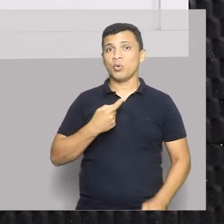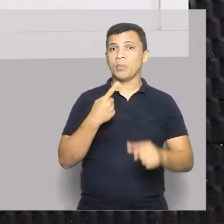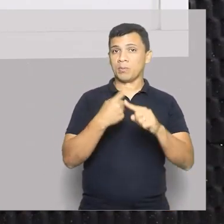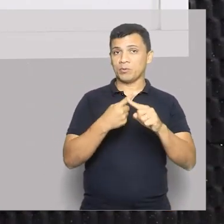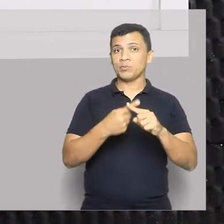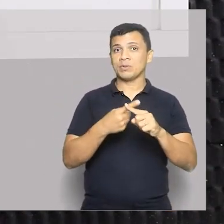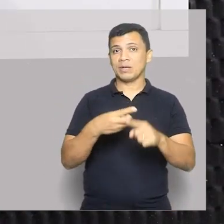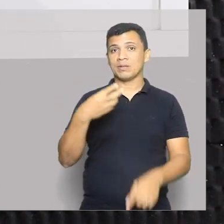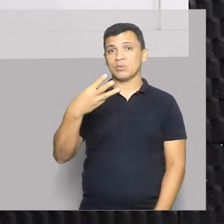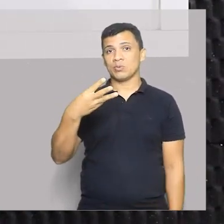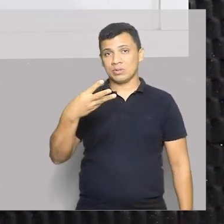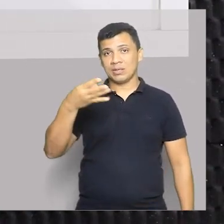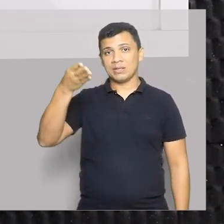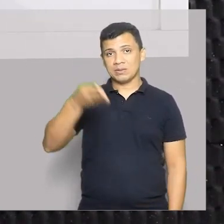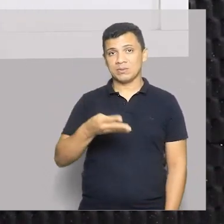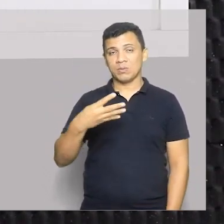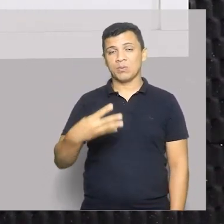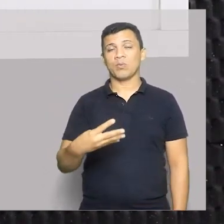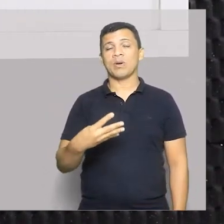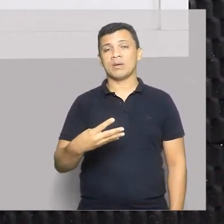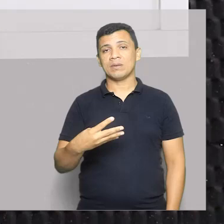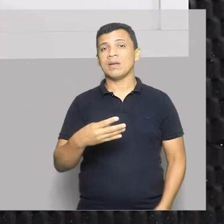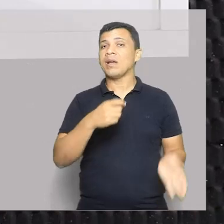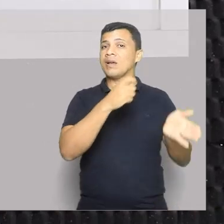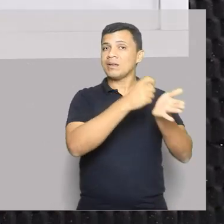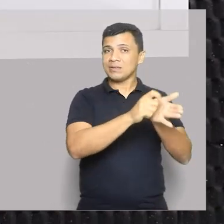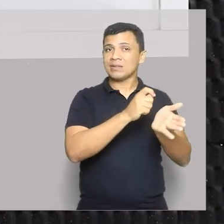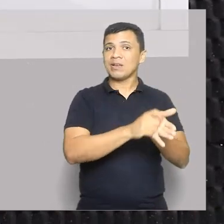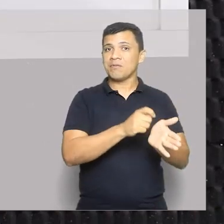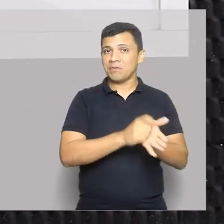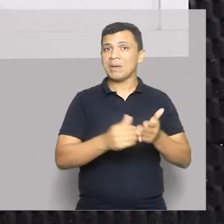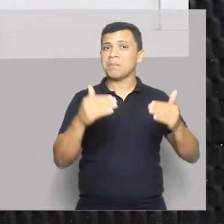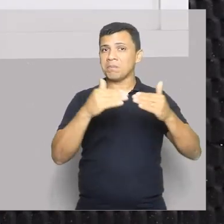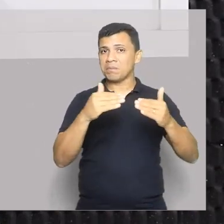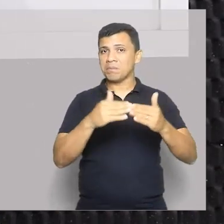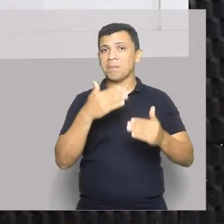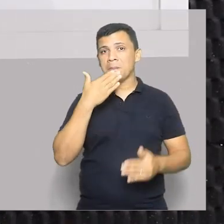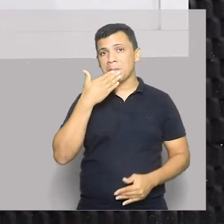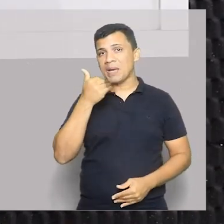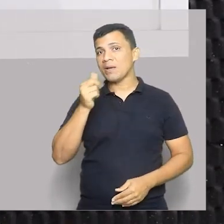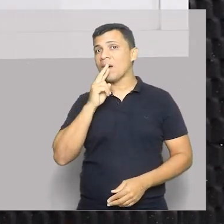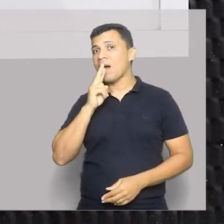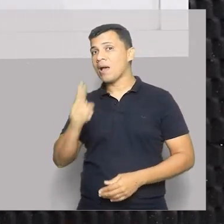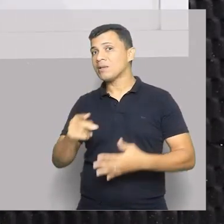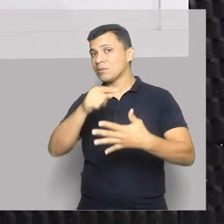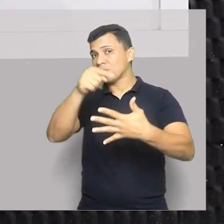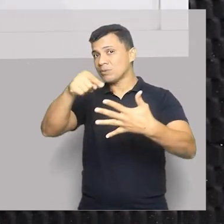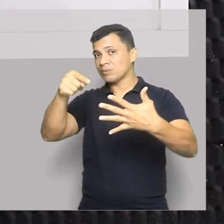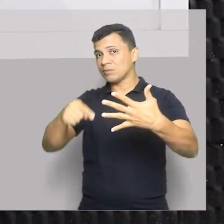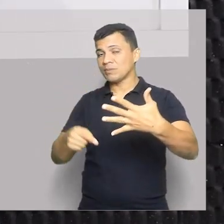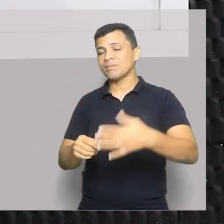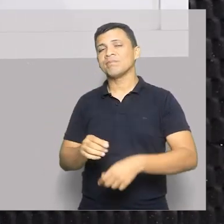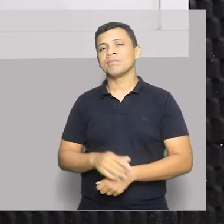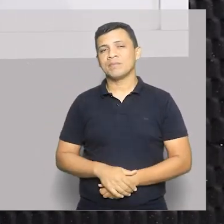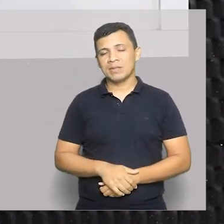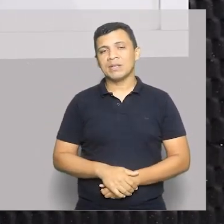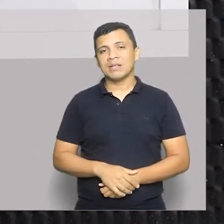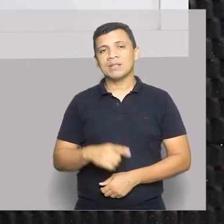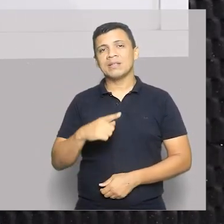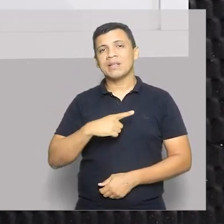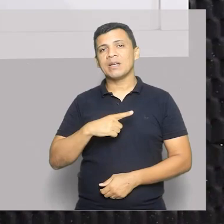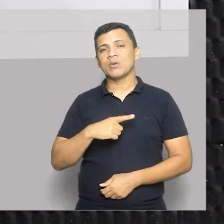só escreveu, né, na forma mais adequada em relação às opções. Então, você percebe que na sexta etapa eu tenho